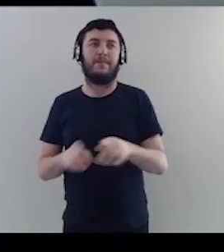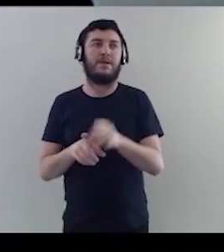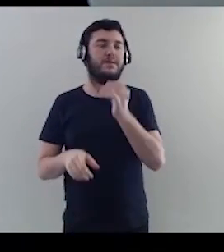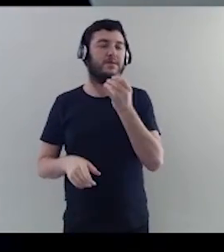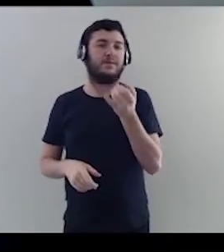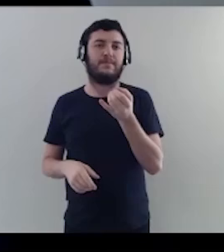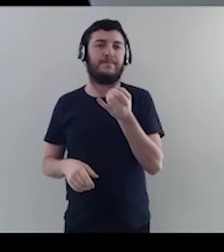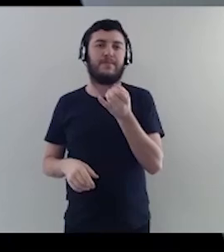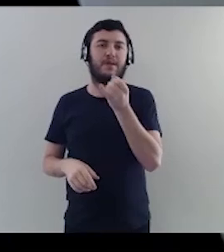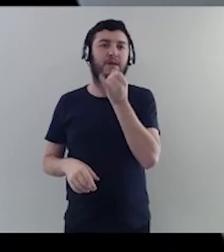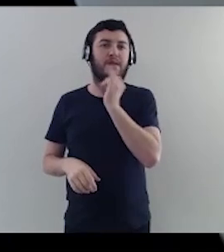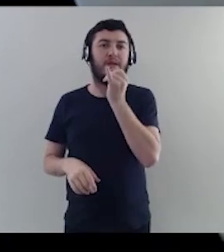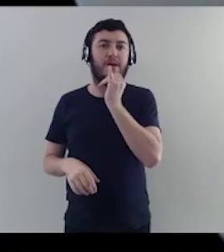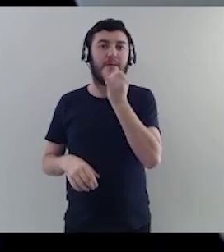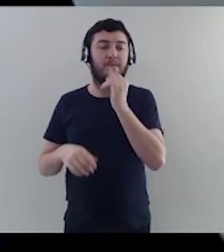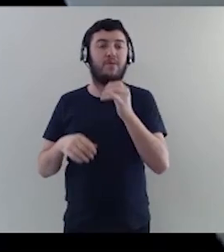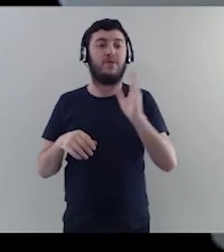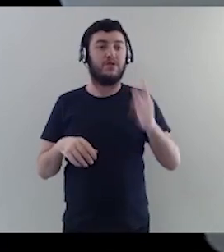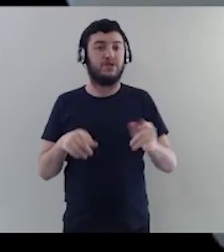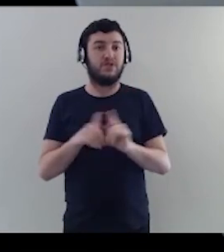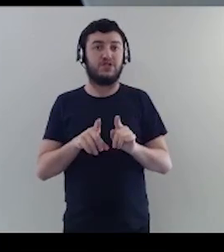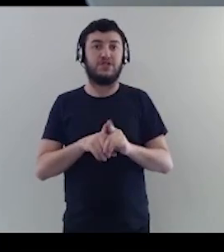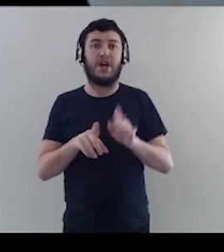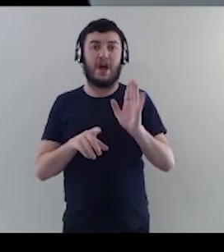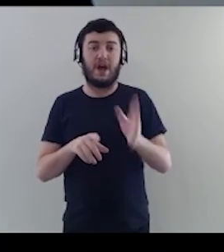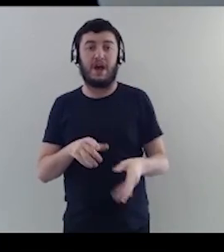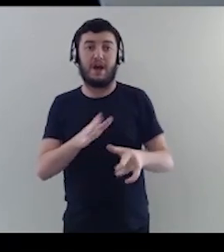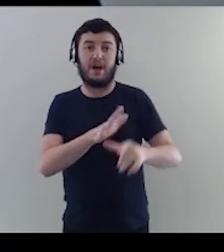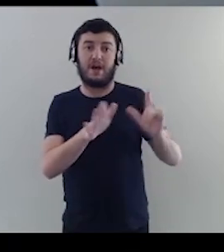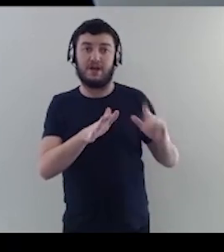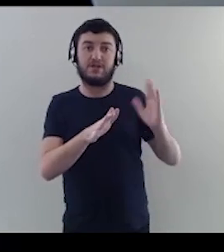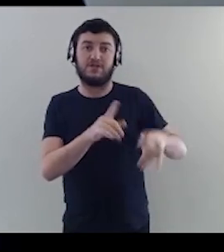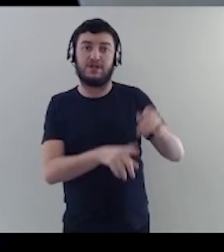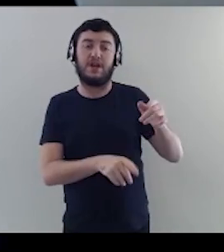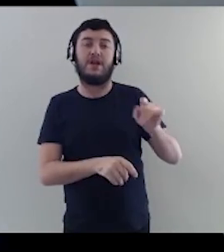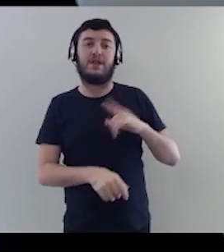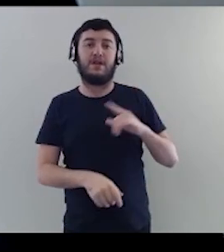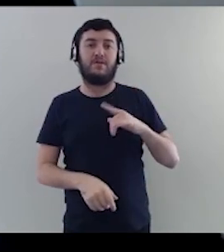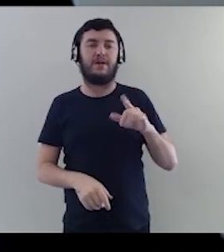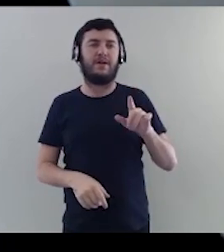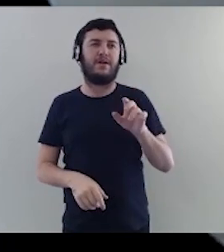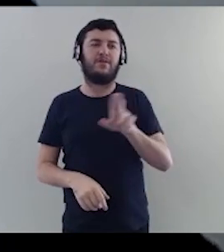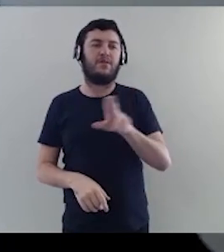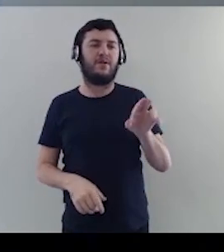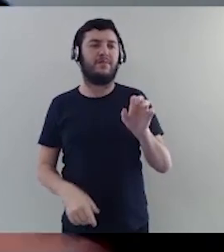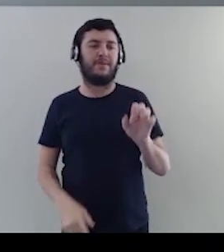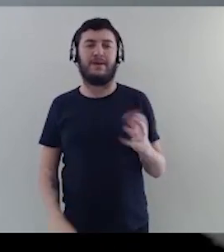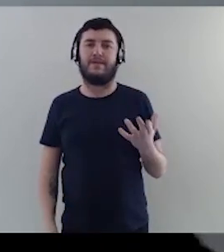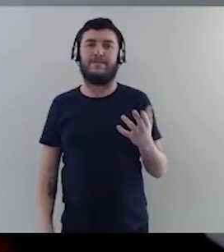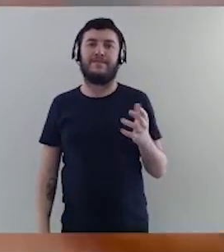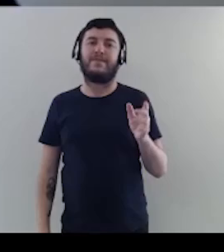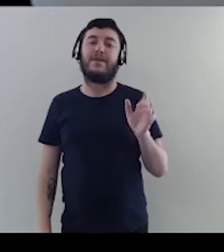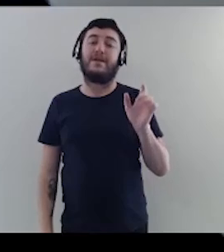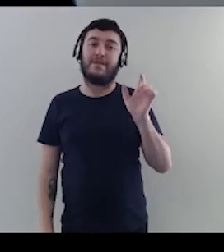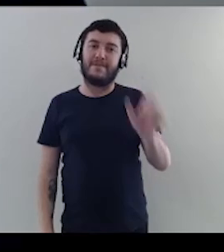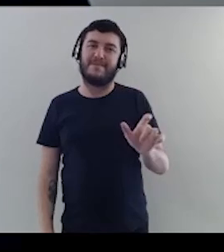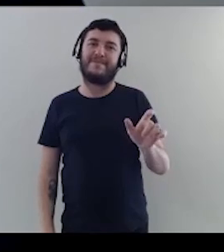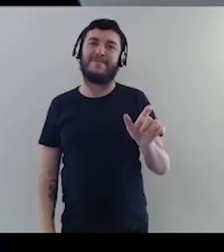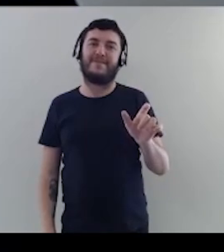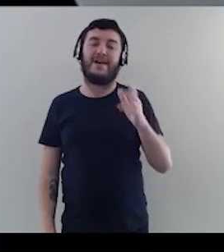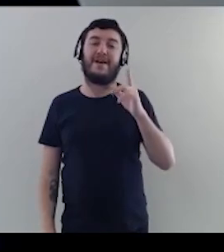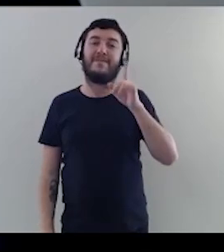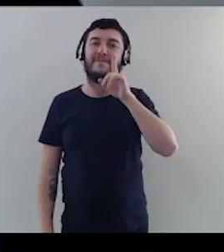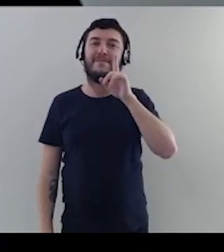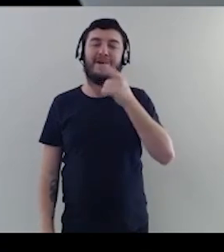no holding originário, e, portanto, temos o chamado distinguishing. Temos situações de revogação ou de